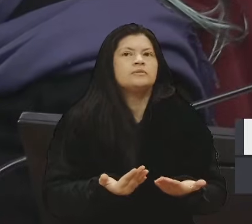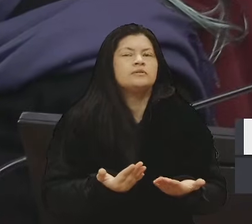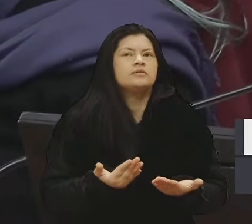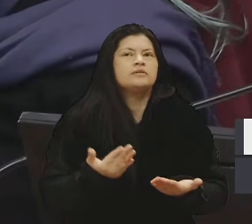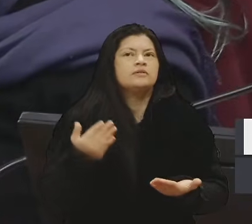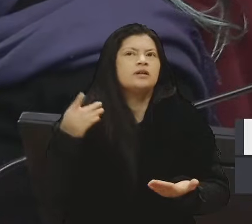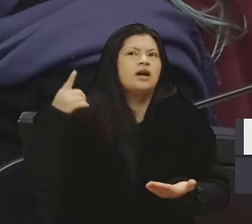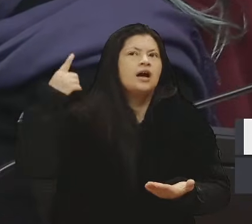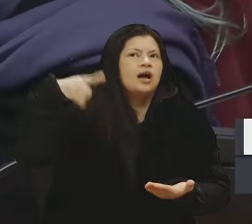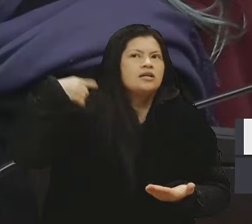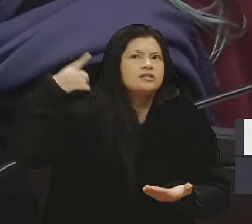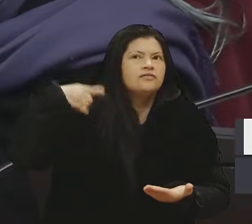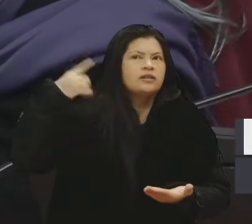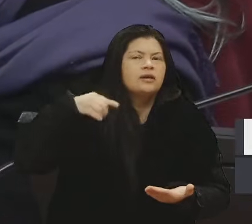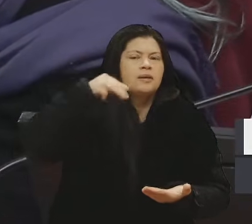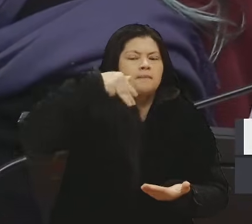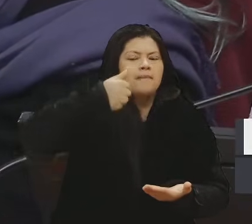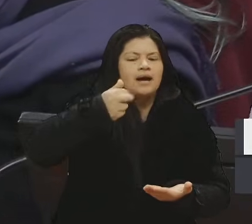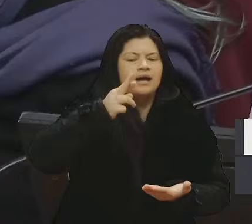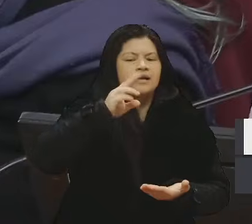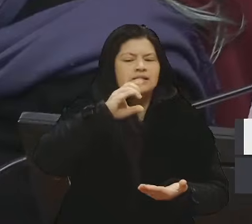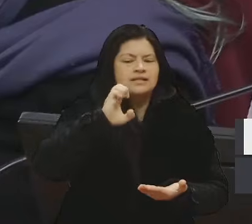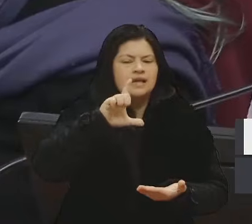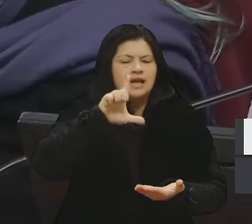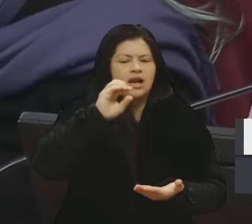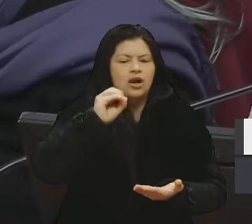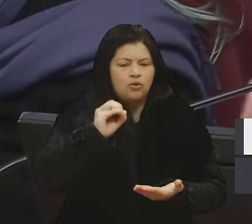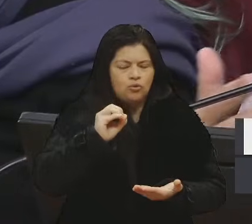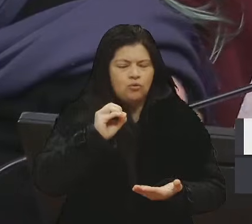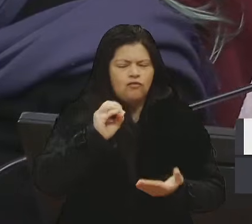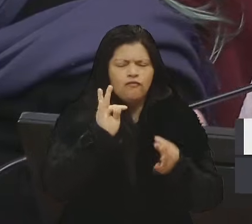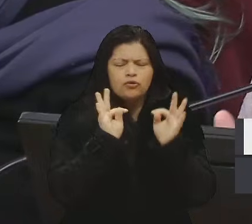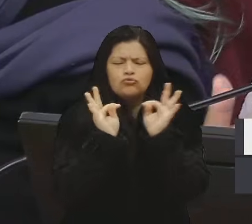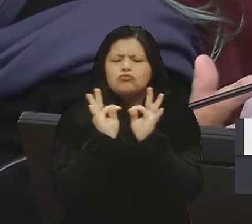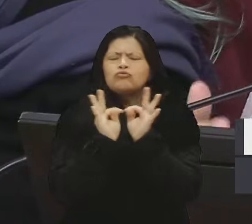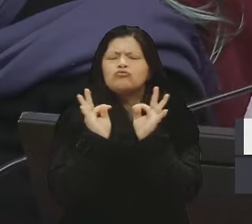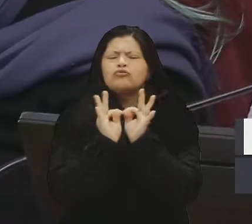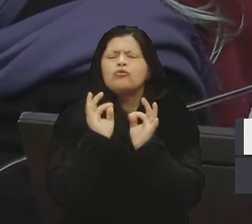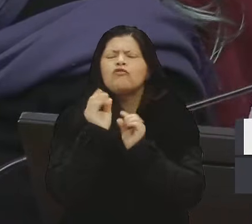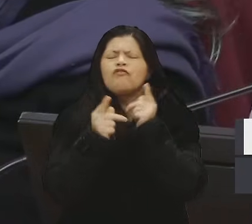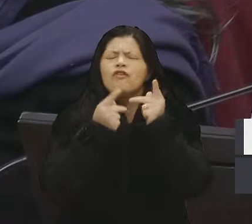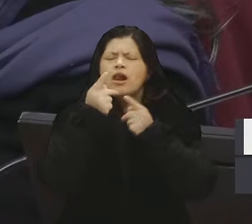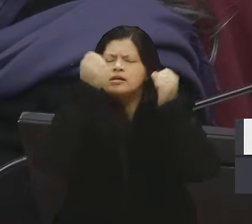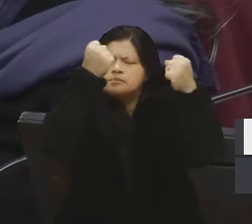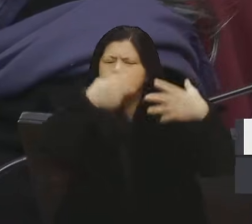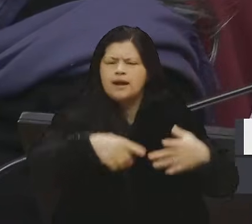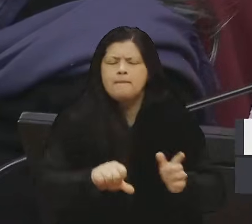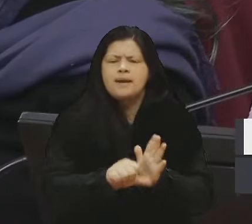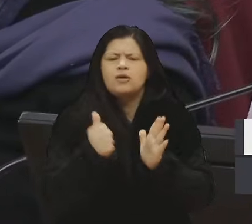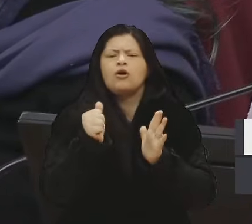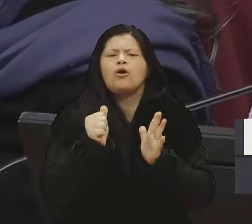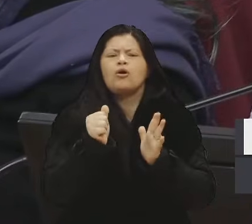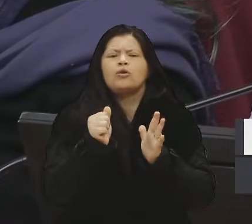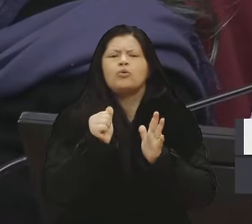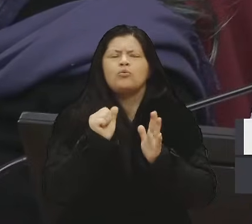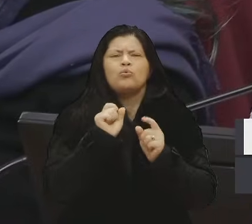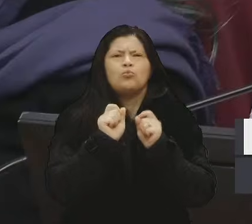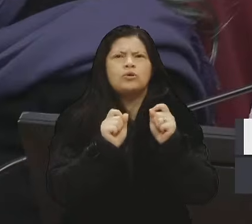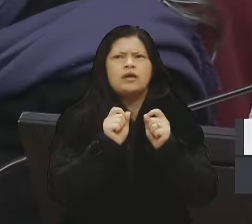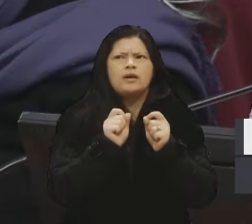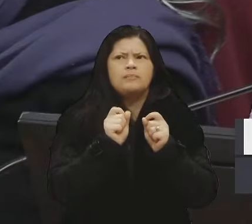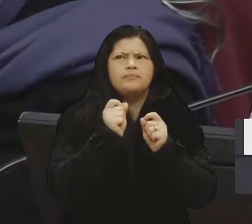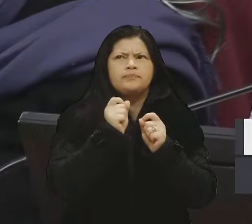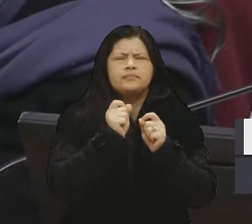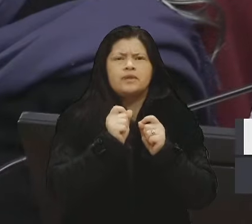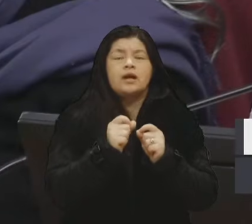Dr. Marcelo Bórnia, que vem aqui falar uma fala mais técnica sobre as nuances e os problemas